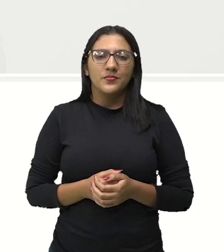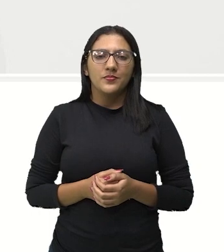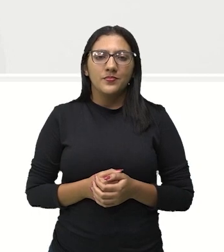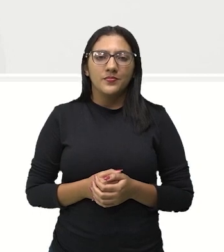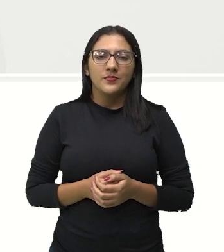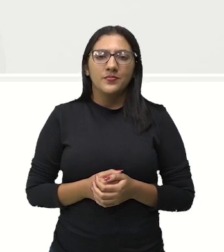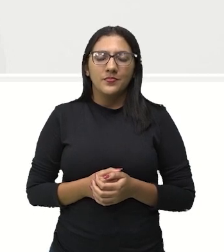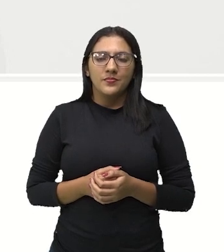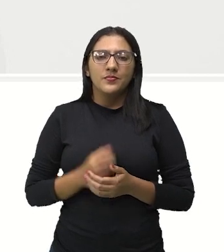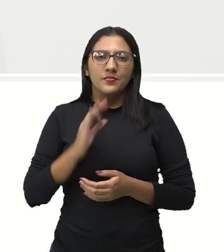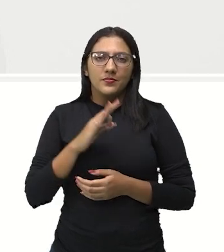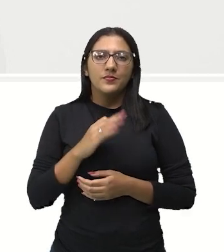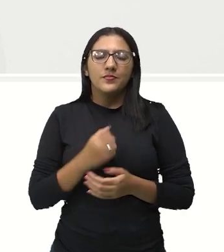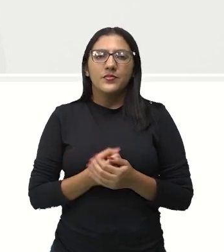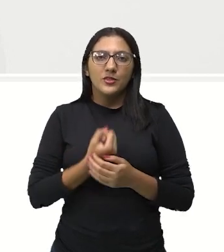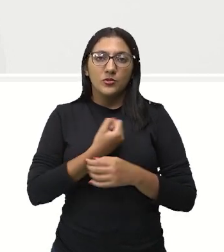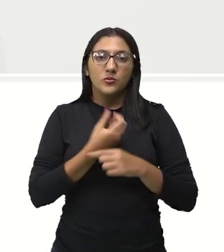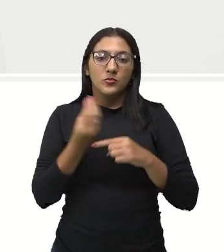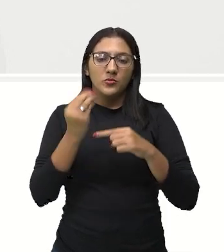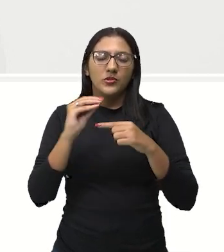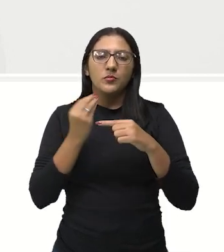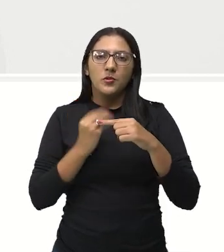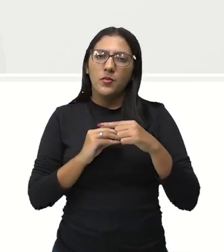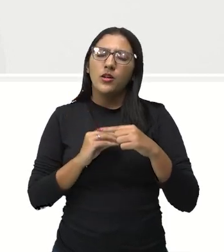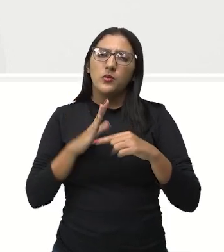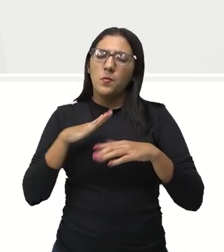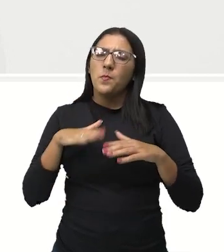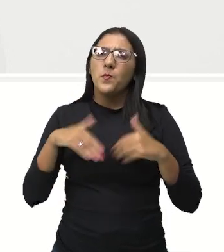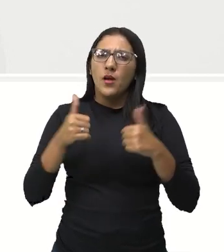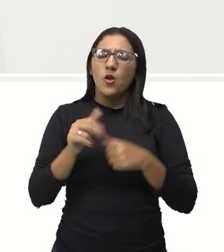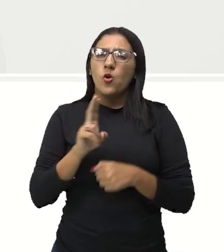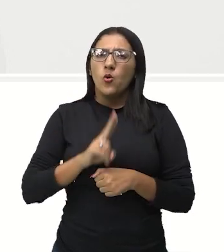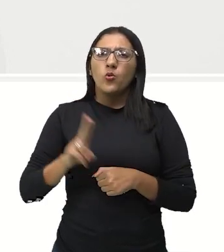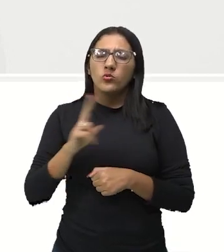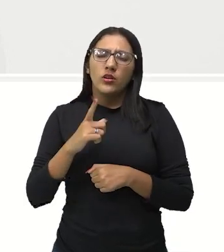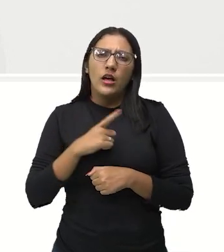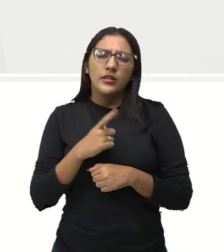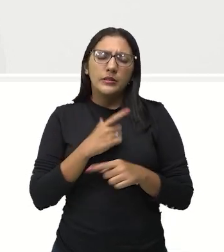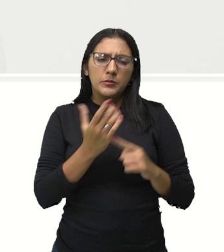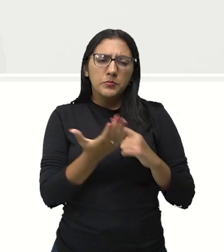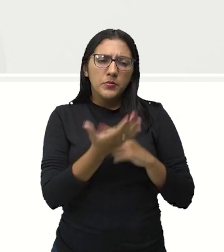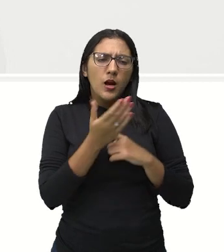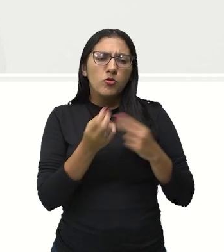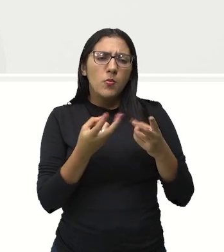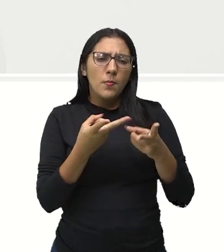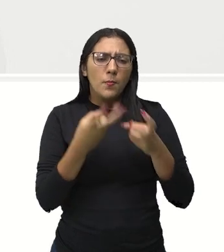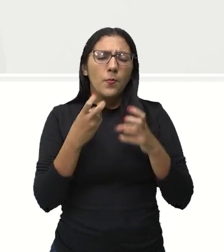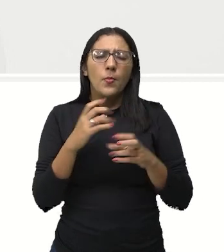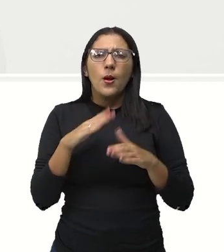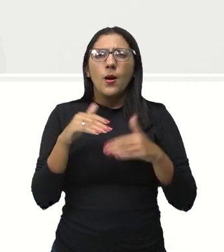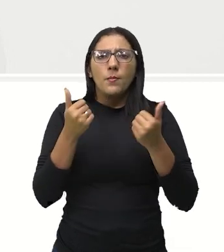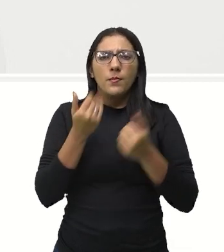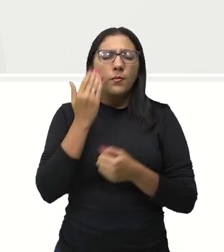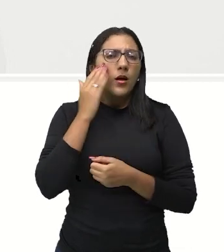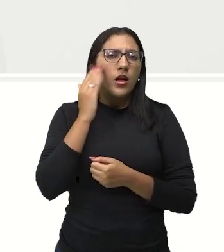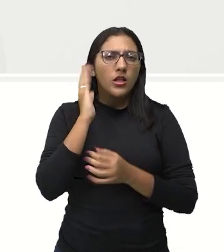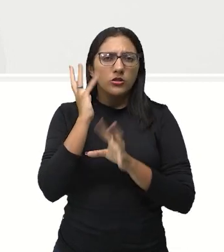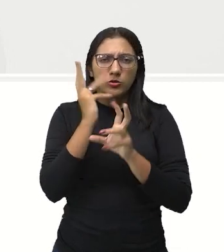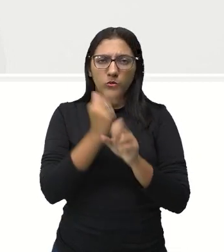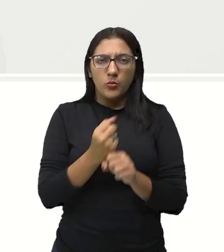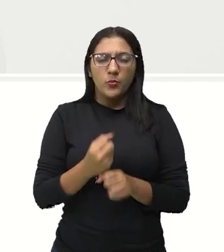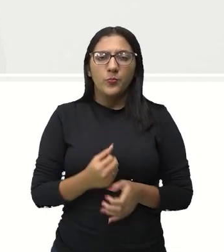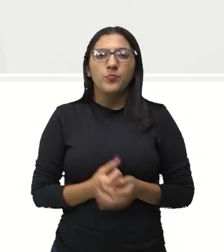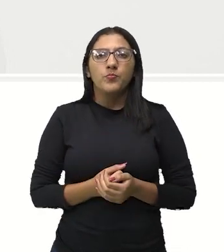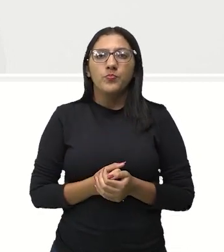usando na forma de fração, tá bom? Porque desta forma ela nos ajuda aí a dar a resposta. Então acompanha só, o juro então é